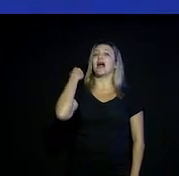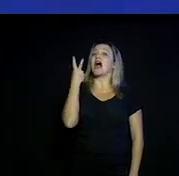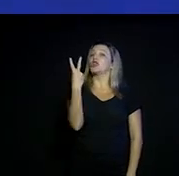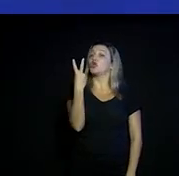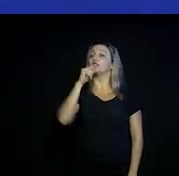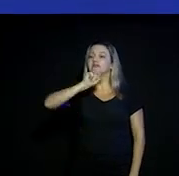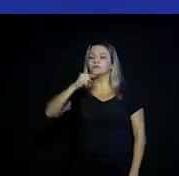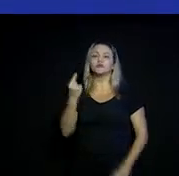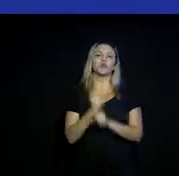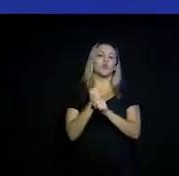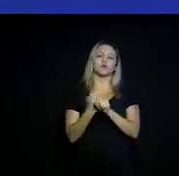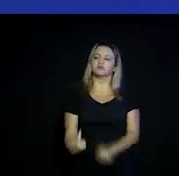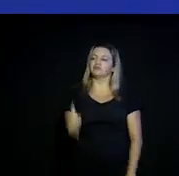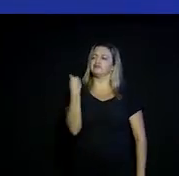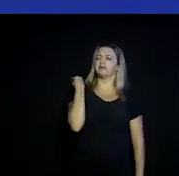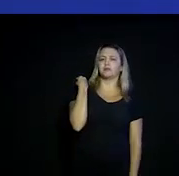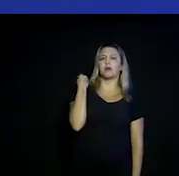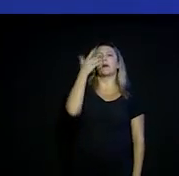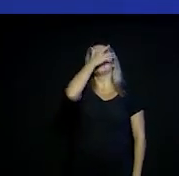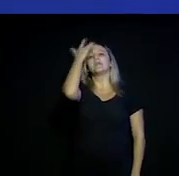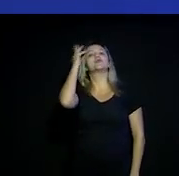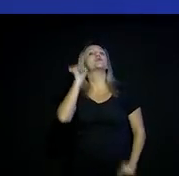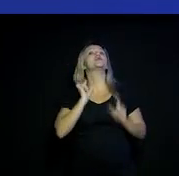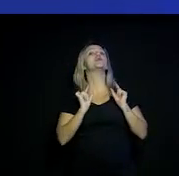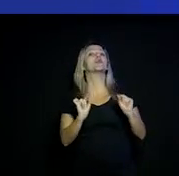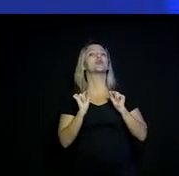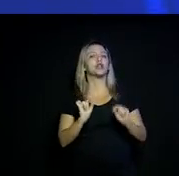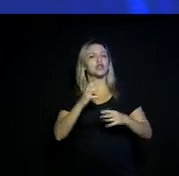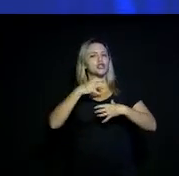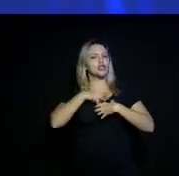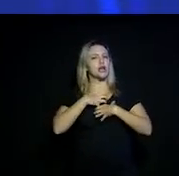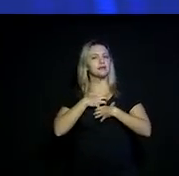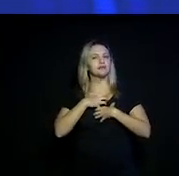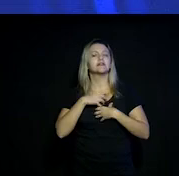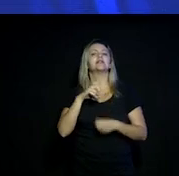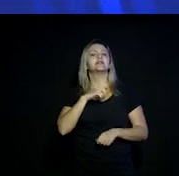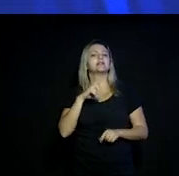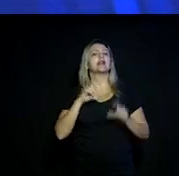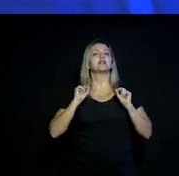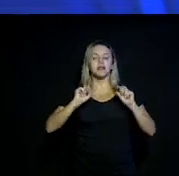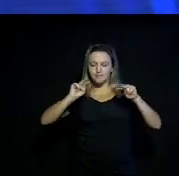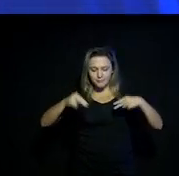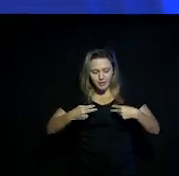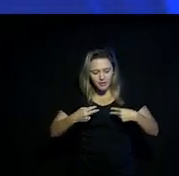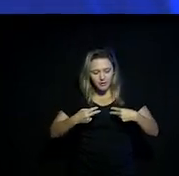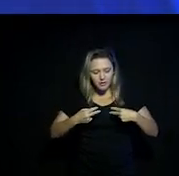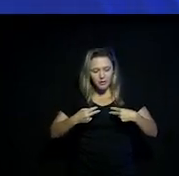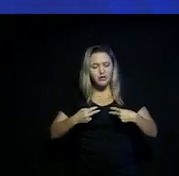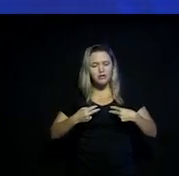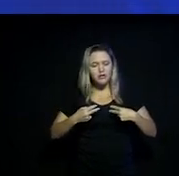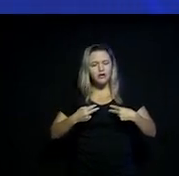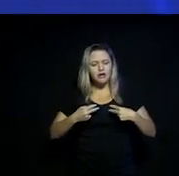2 mil anos atrás. Pessoas que param para se perguntar por quê. Por que